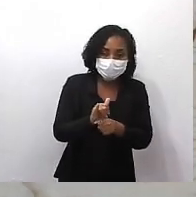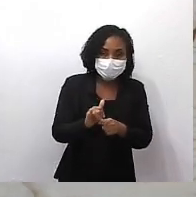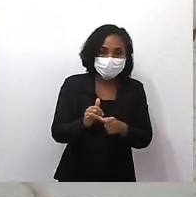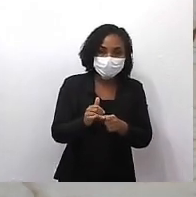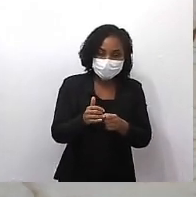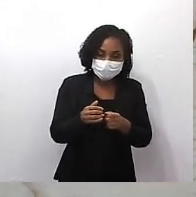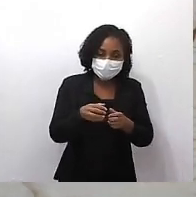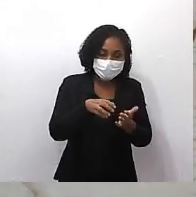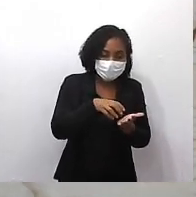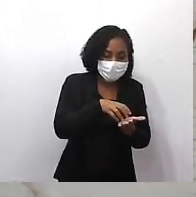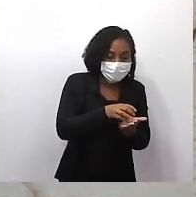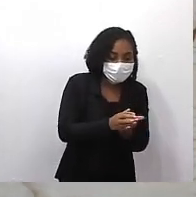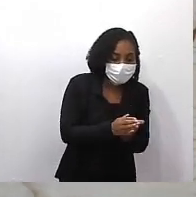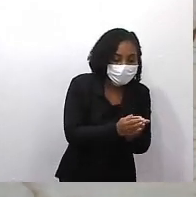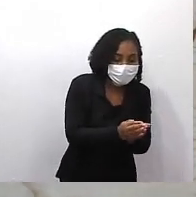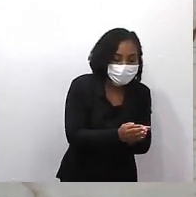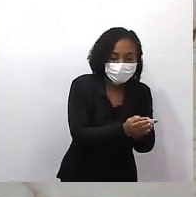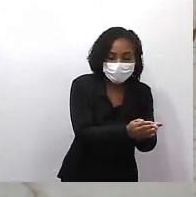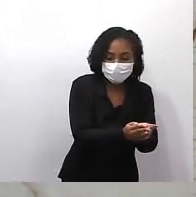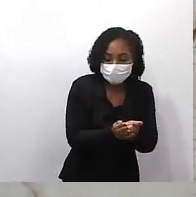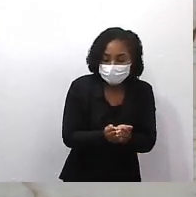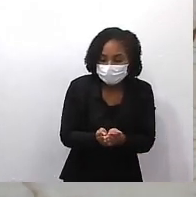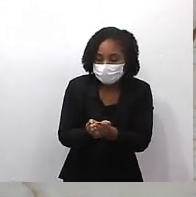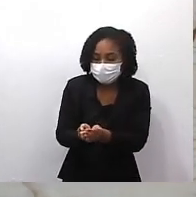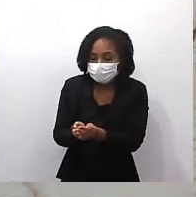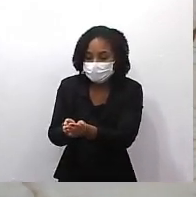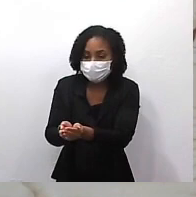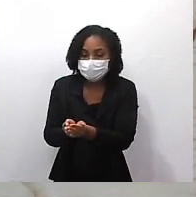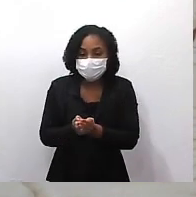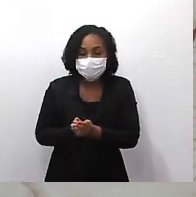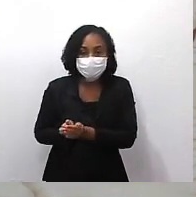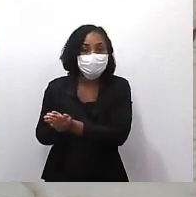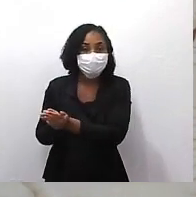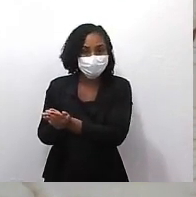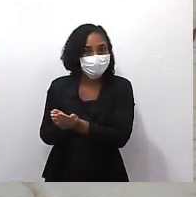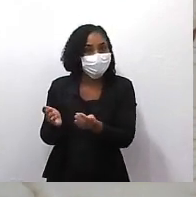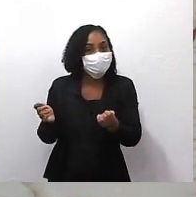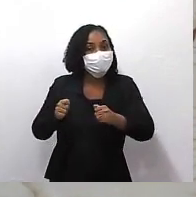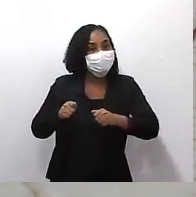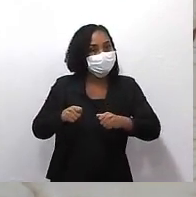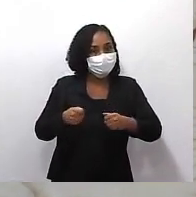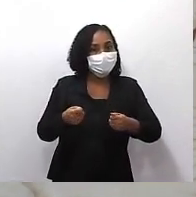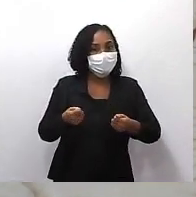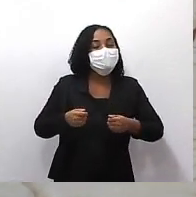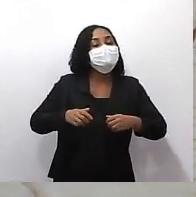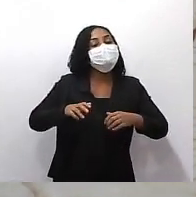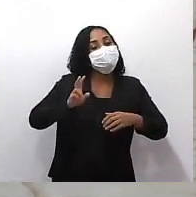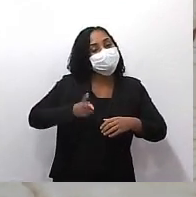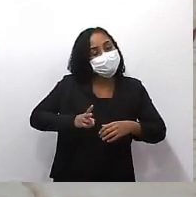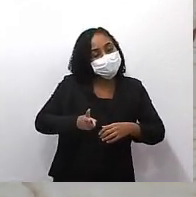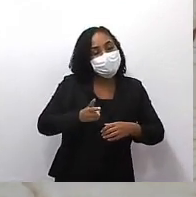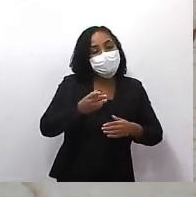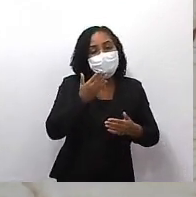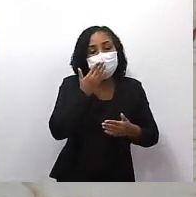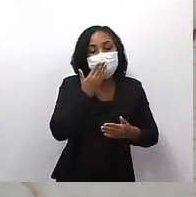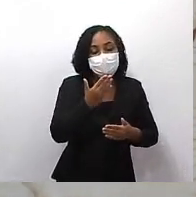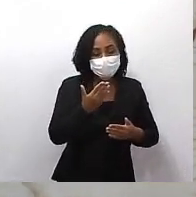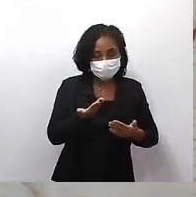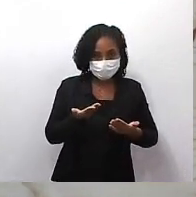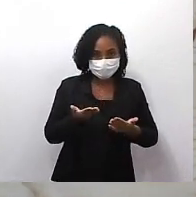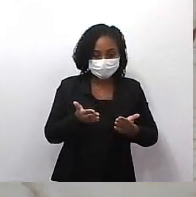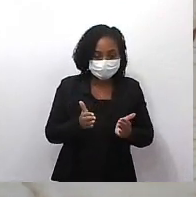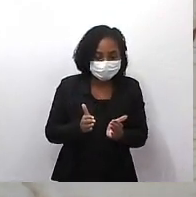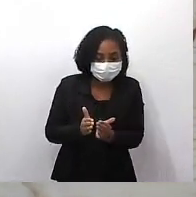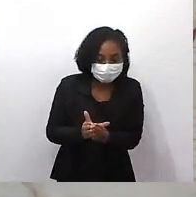tempo. Então, como construir lugares onde eu posso me deslocar mais, sempre regiões próximas de rio. Então você vai